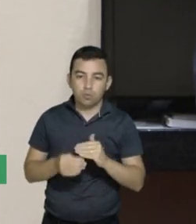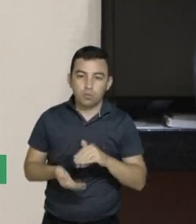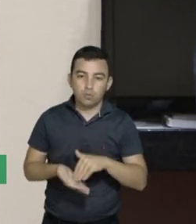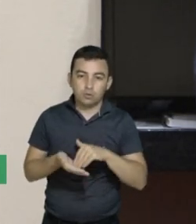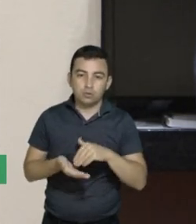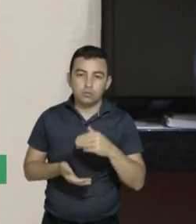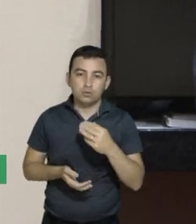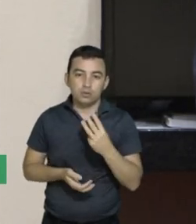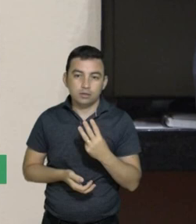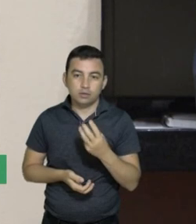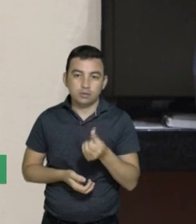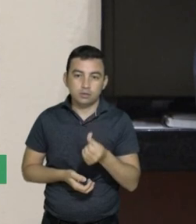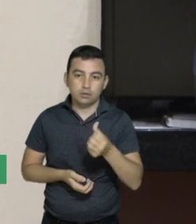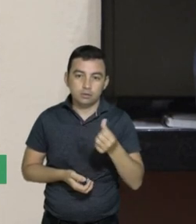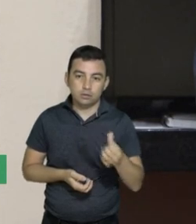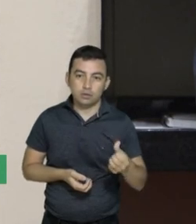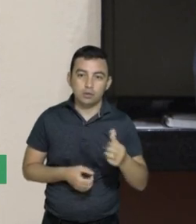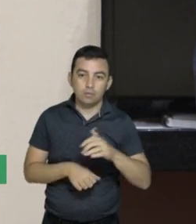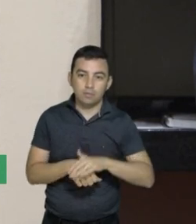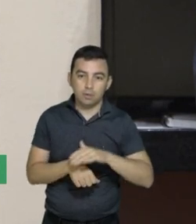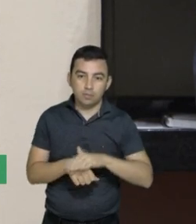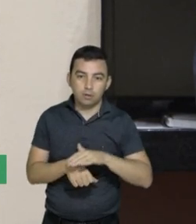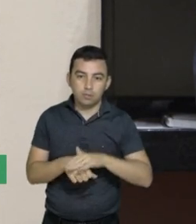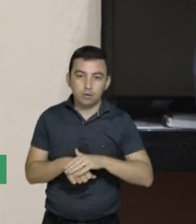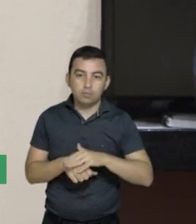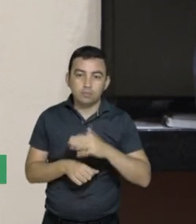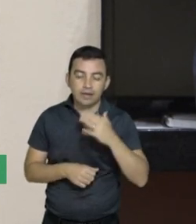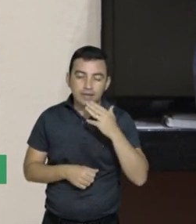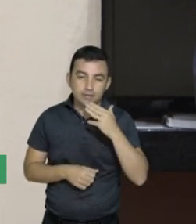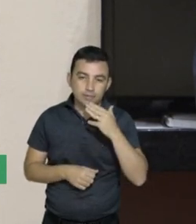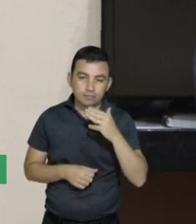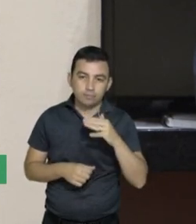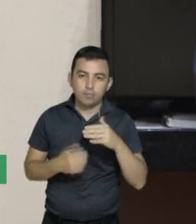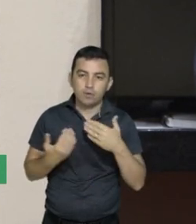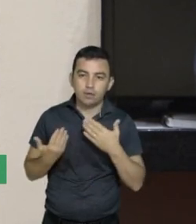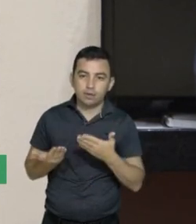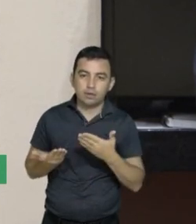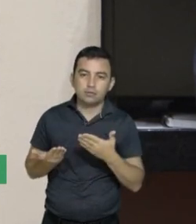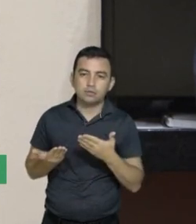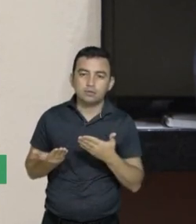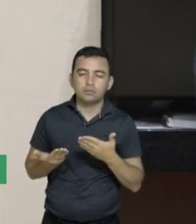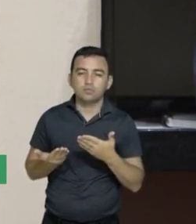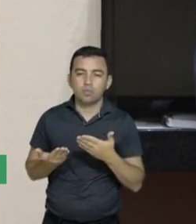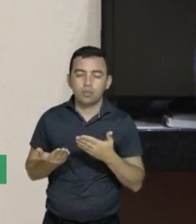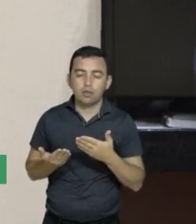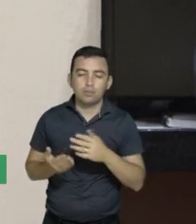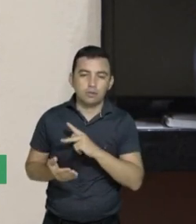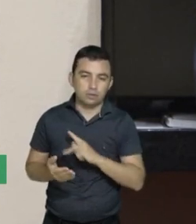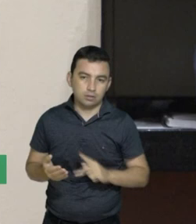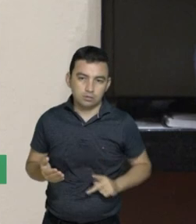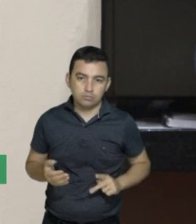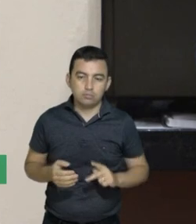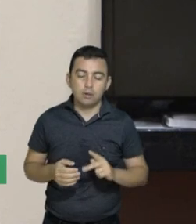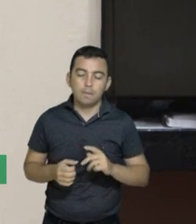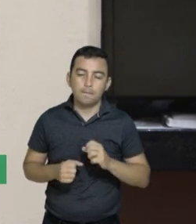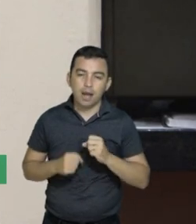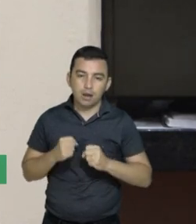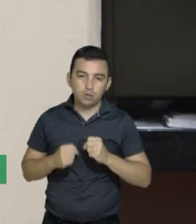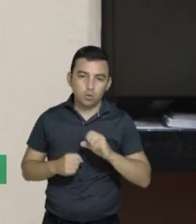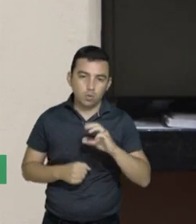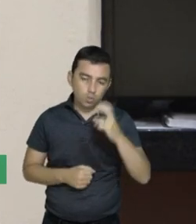366 2023 autoria Deputado Marquito manifestação da pausa da presidência do Instituto maratona cultural senhora